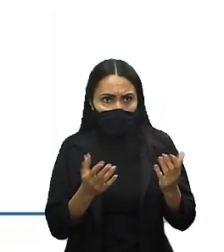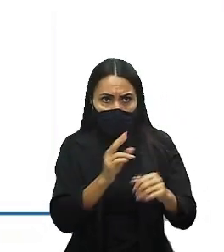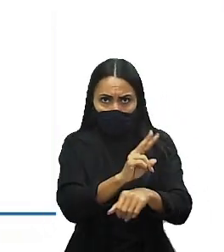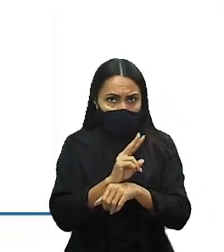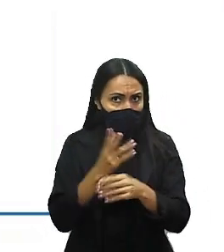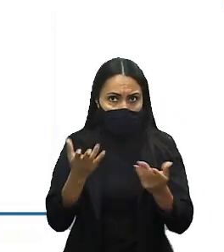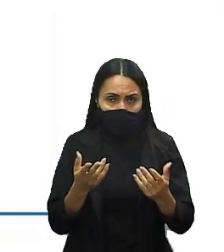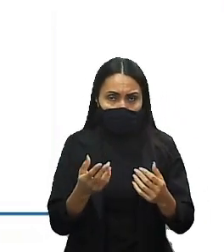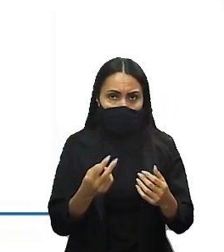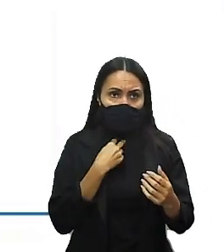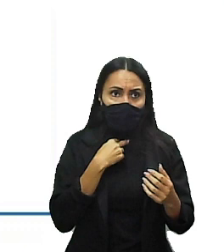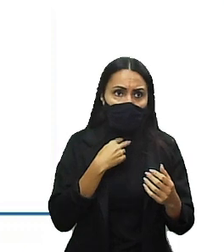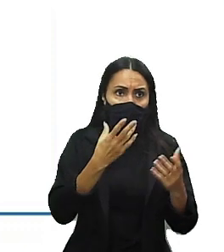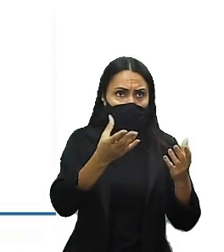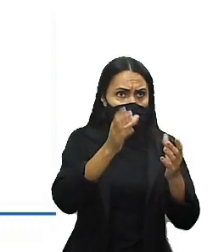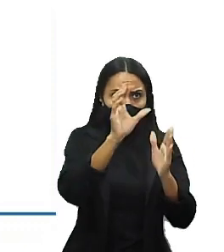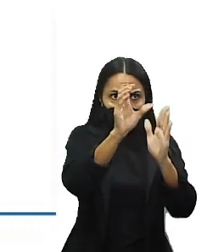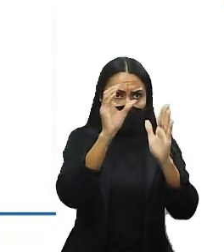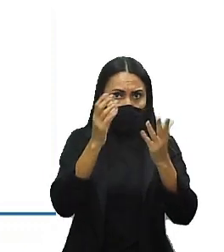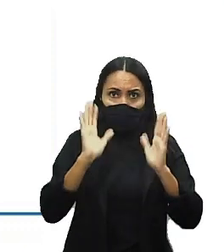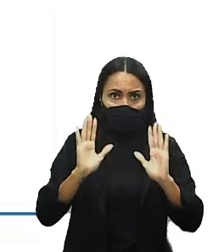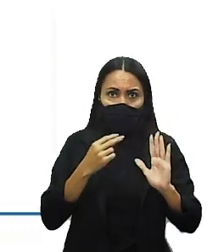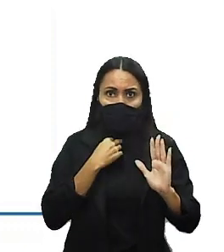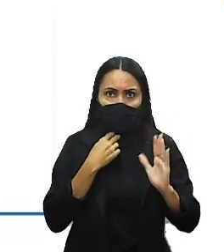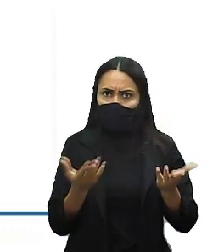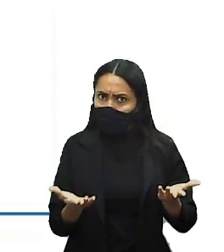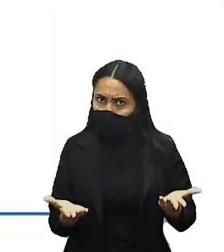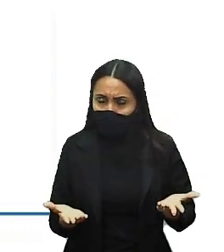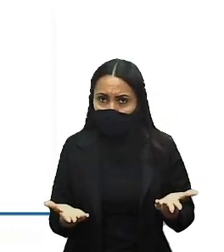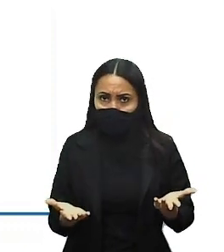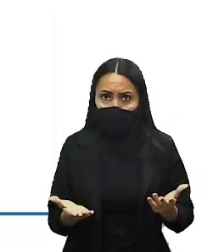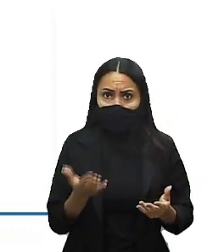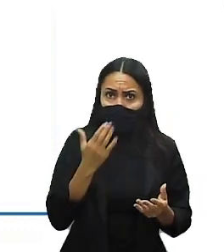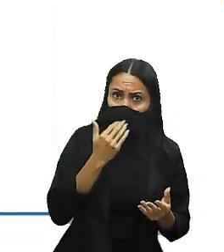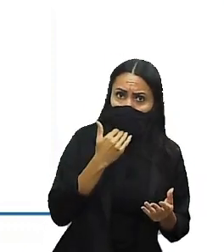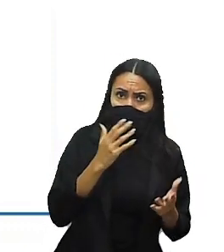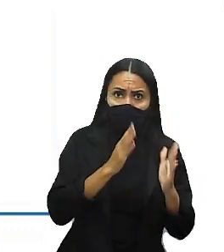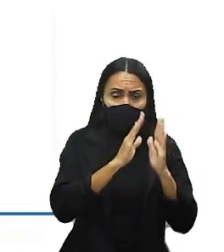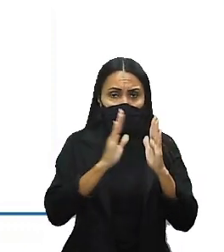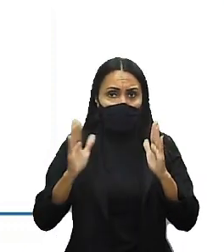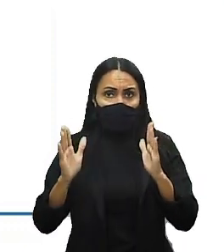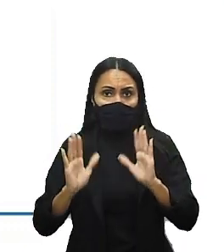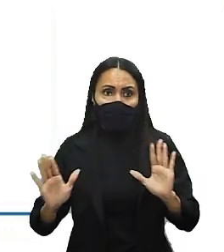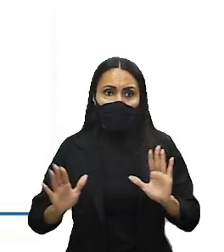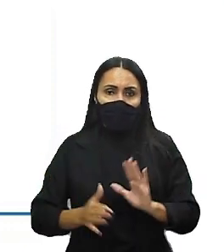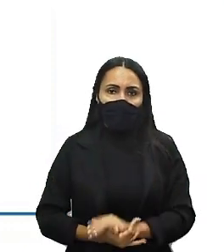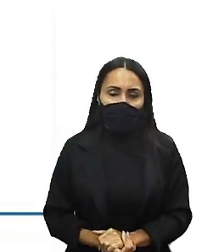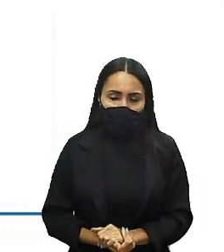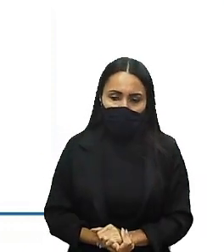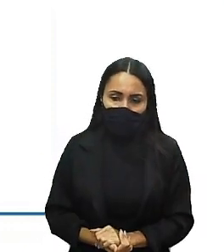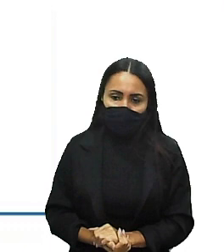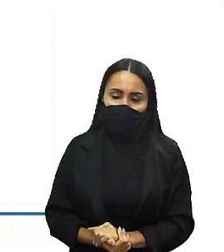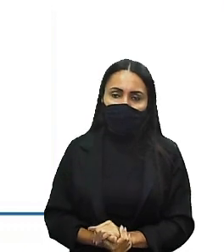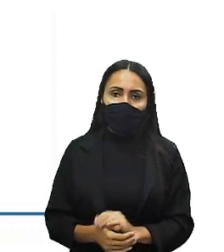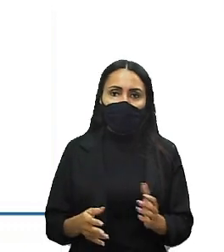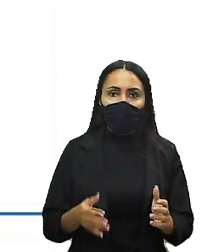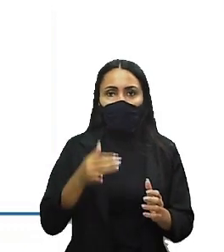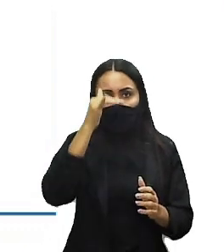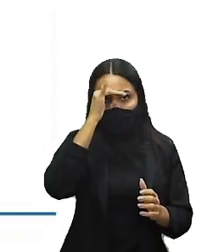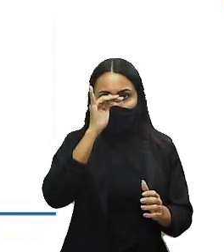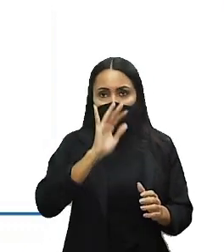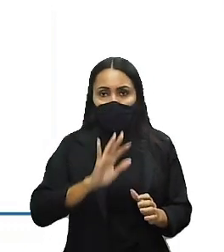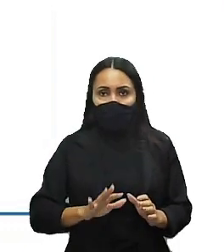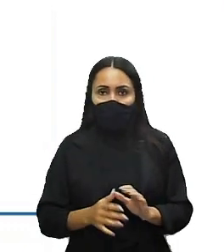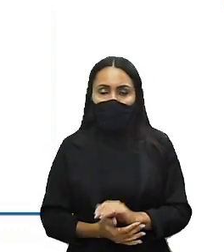livro, não posso levar esse livro, não posso, tudo não posso. Não pode comer na Não biblioteca. pode comer na biblioteca? Pode não, né? Aí não pode. Também. É evitar, né? Evitar.